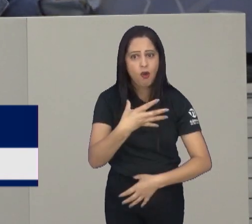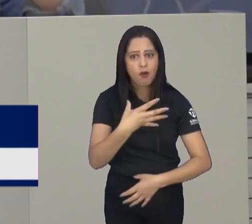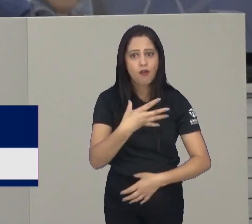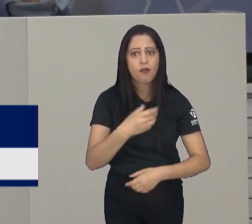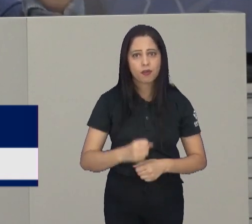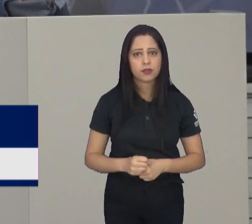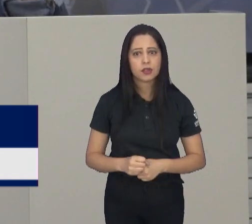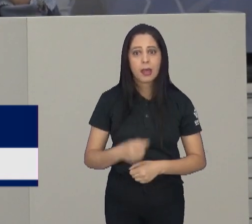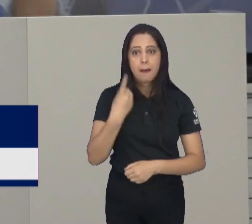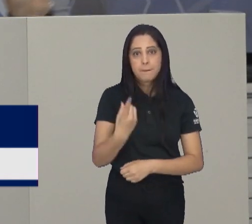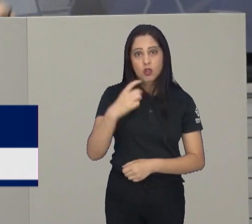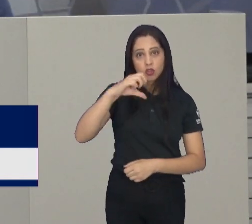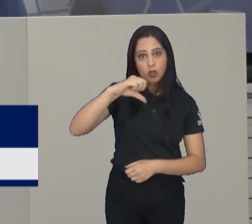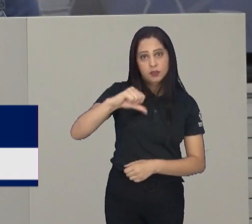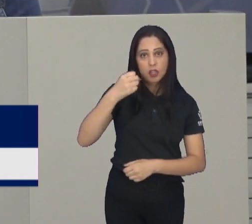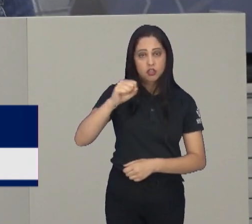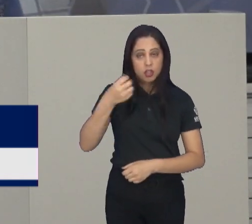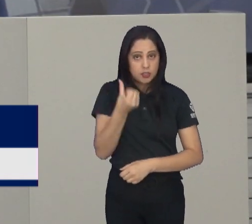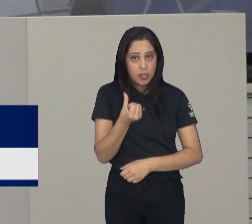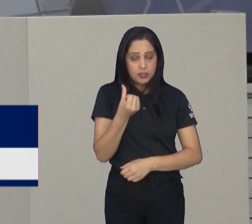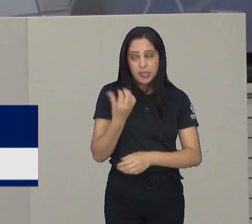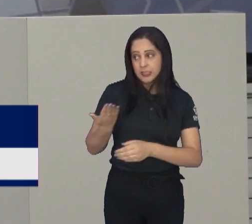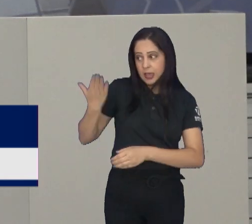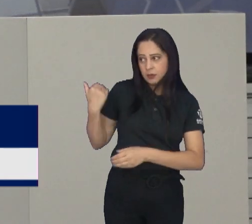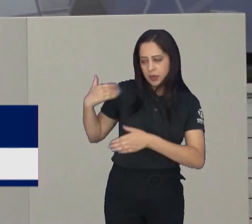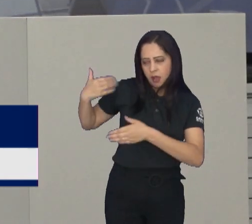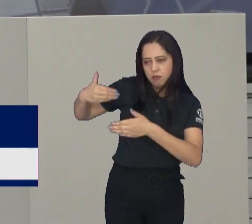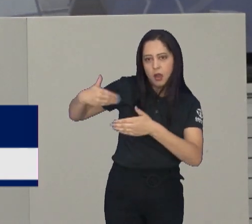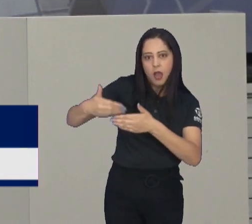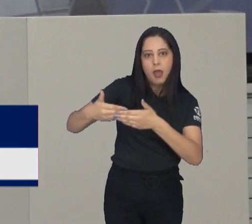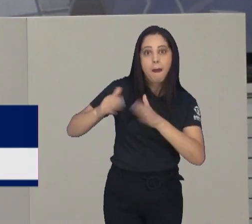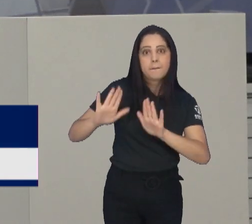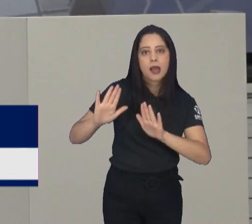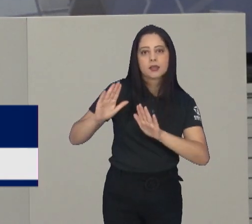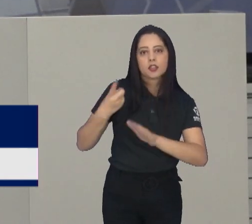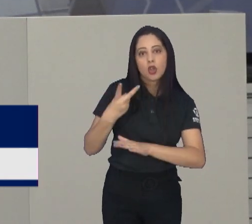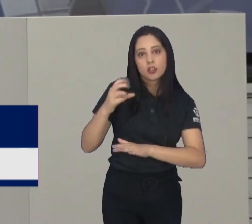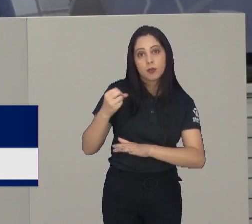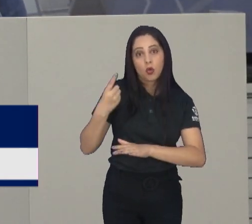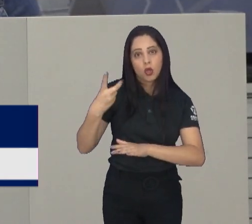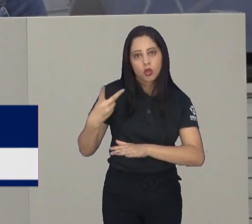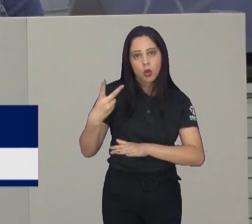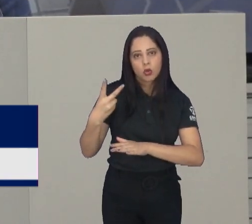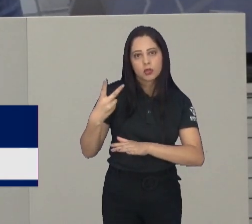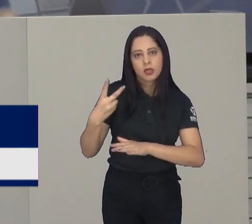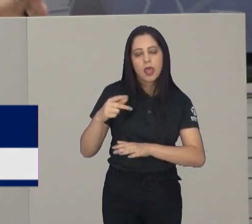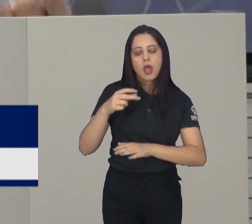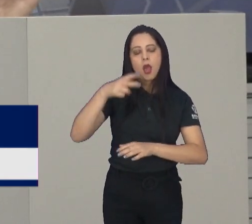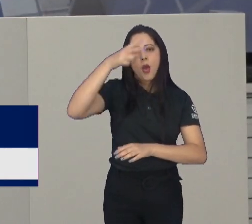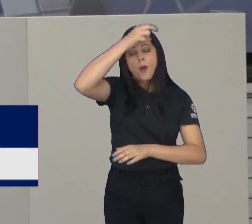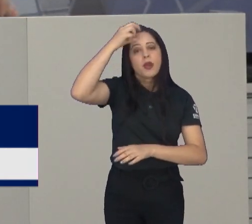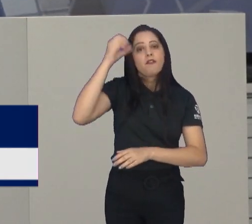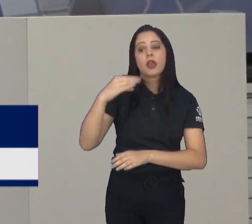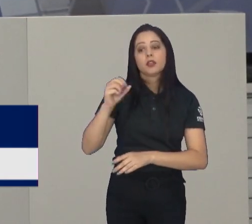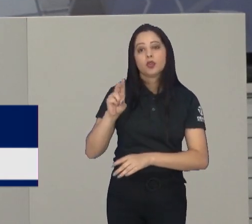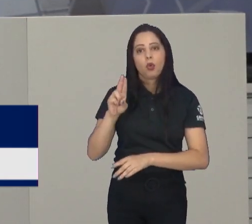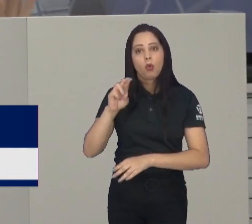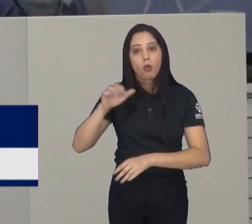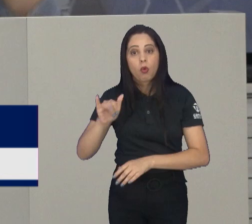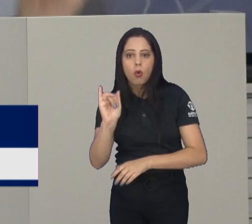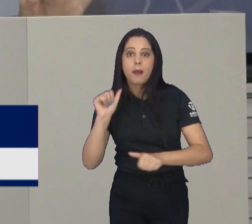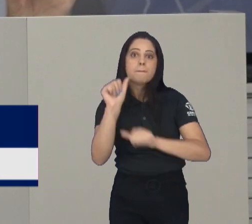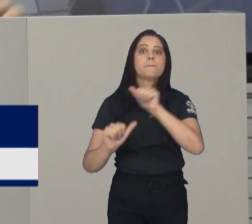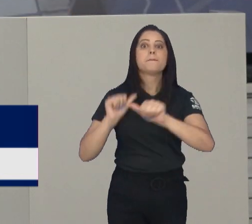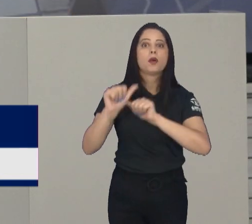desde 1986, que foi mudado em 2012 pelo prefeito Cury. E no plano de carreira, do